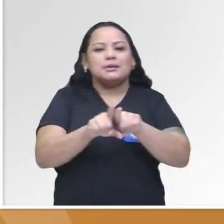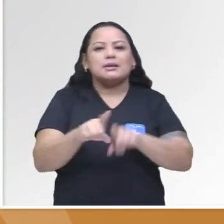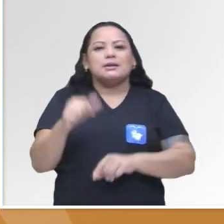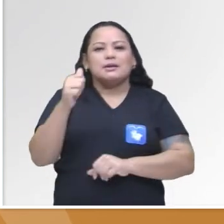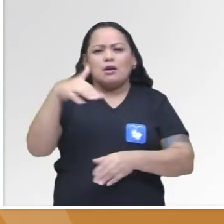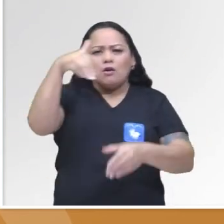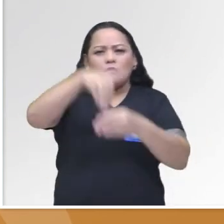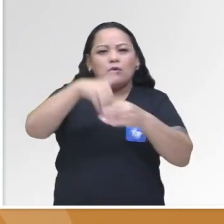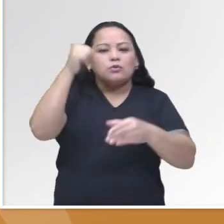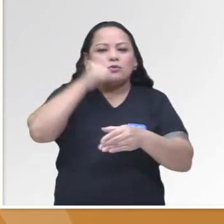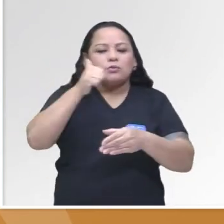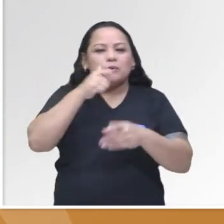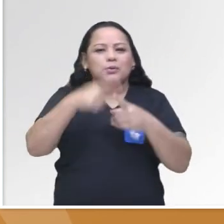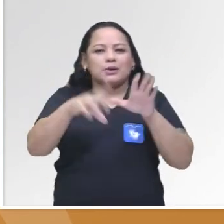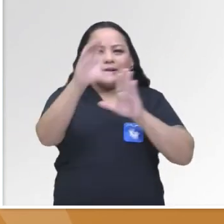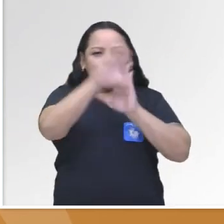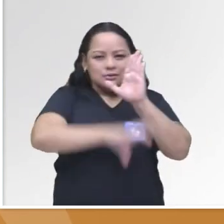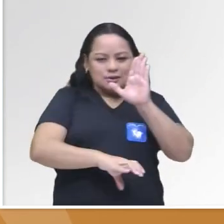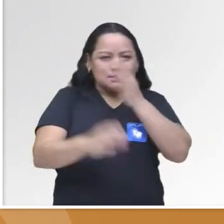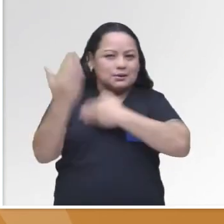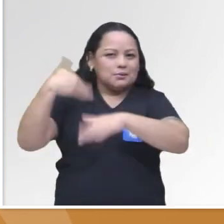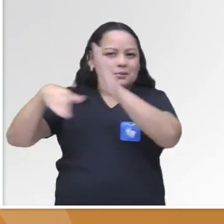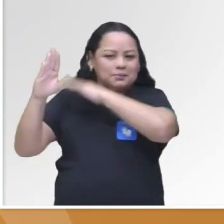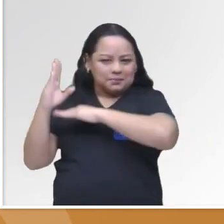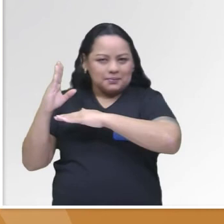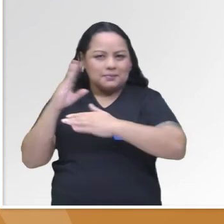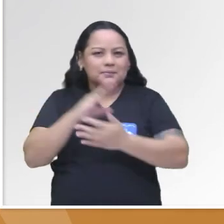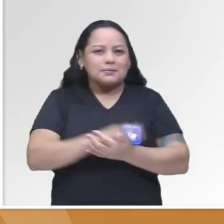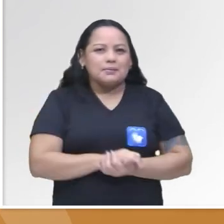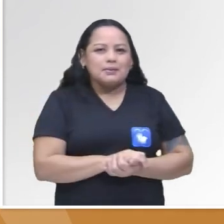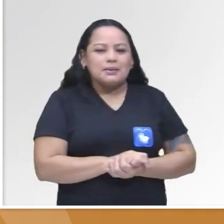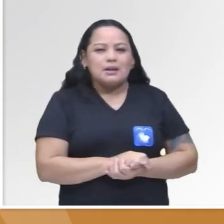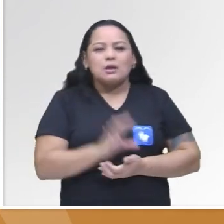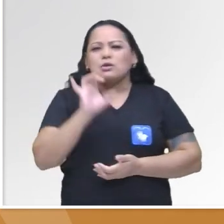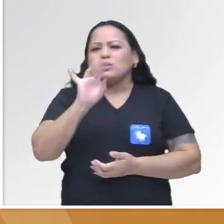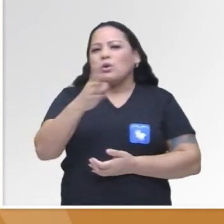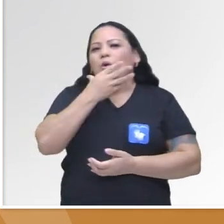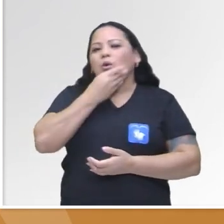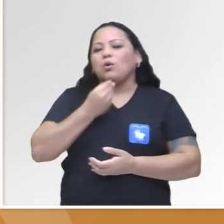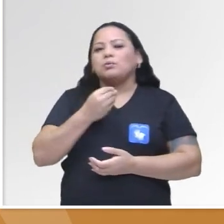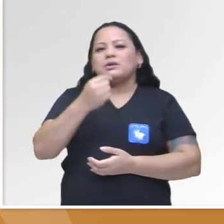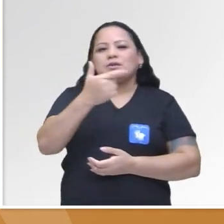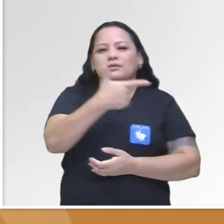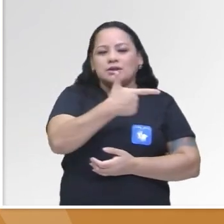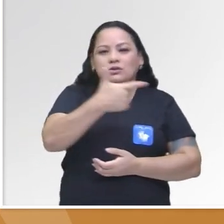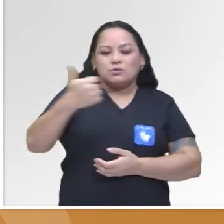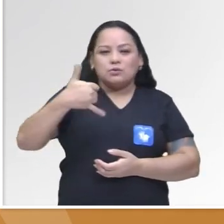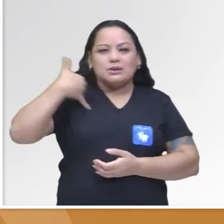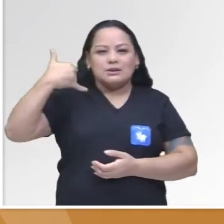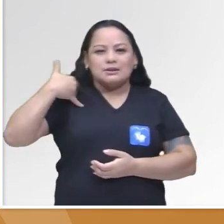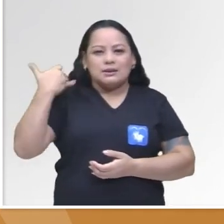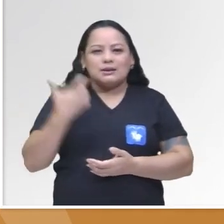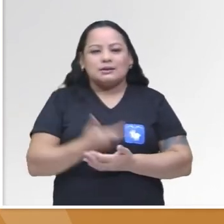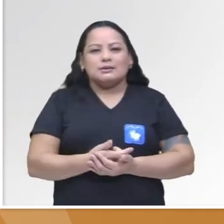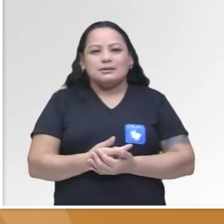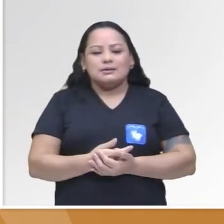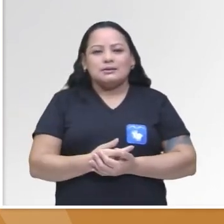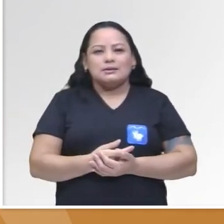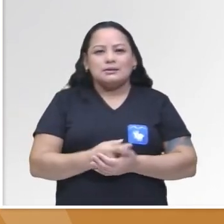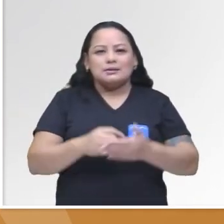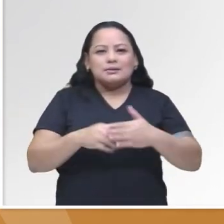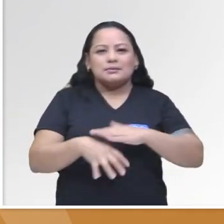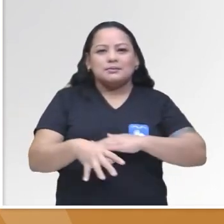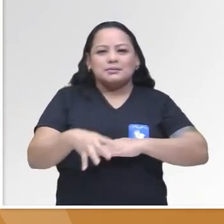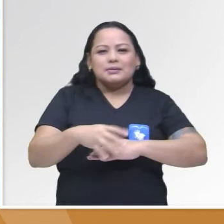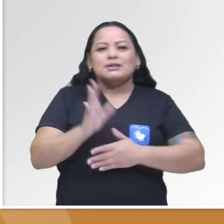na Constituição anterior, apenas homens de 21 anos alfabetizados, e claro que tinha